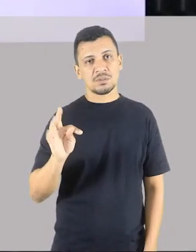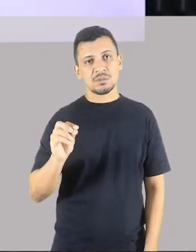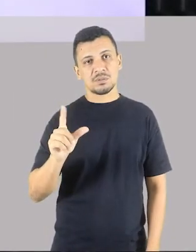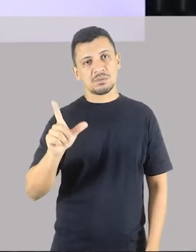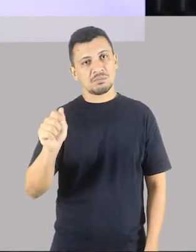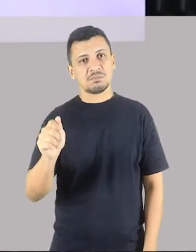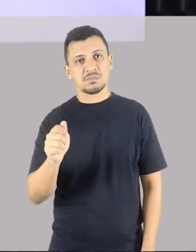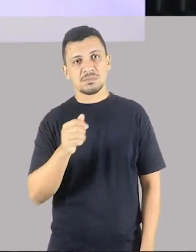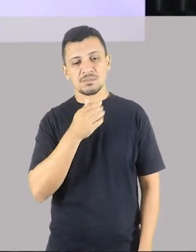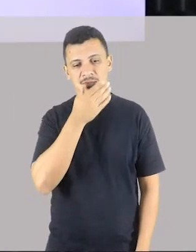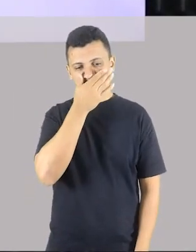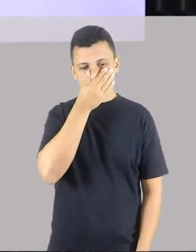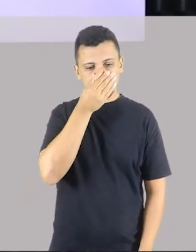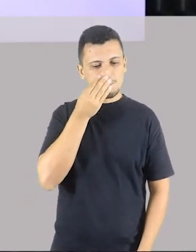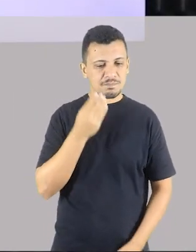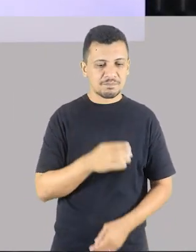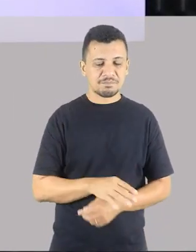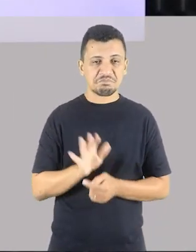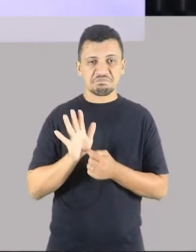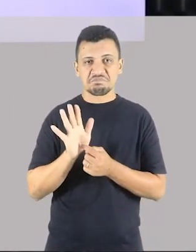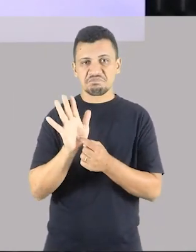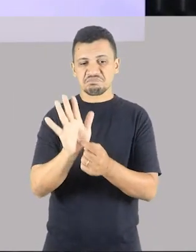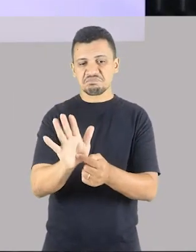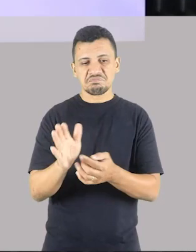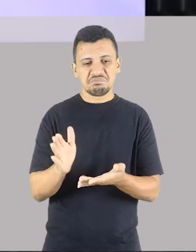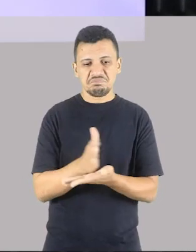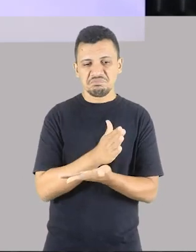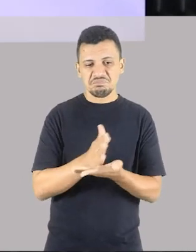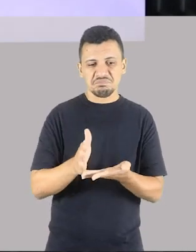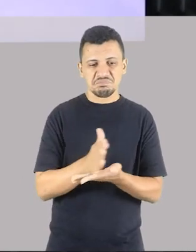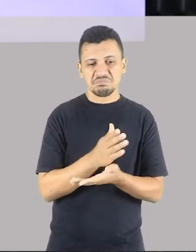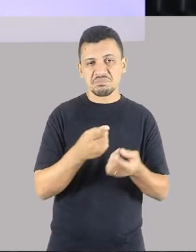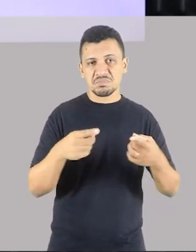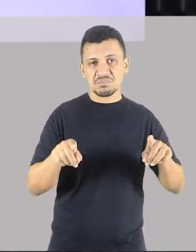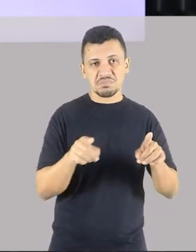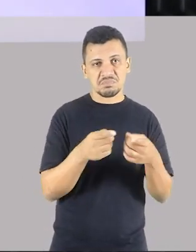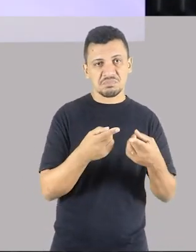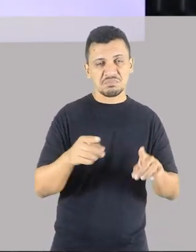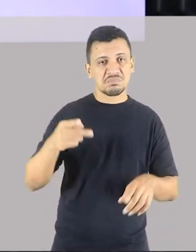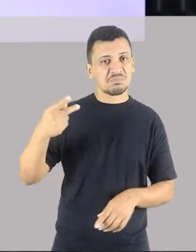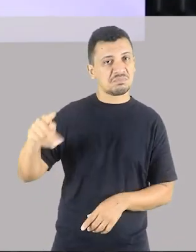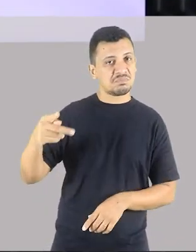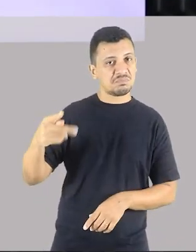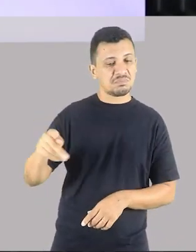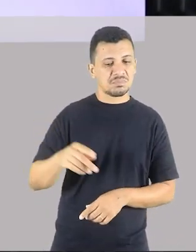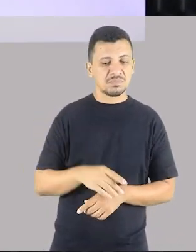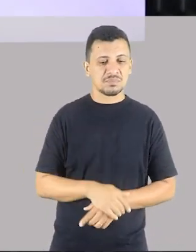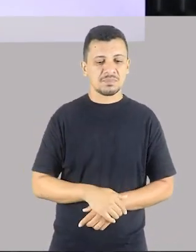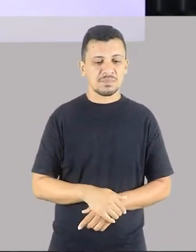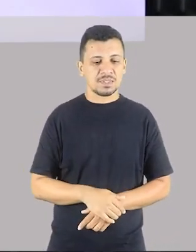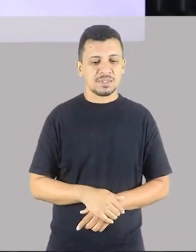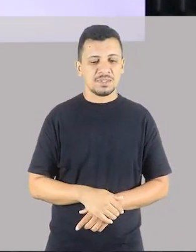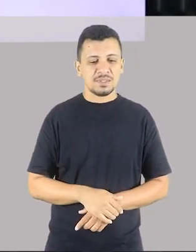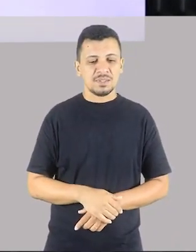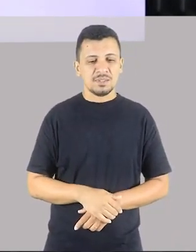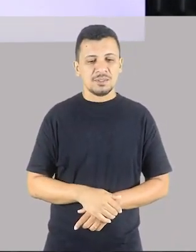regravação, ou então uma apresentação, alguém vai apresentar as músicas do Cartola.